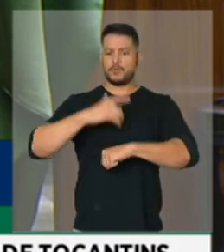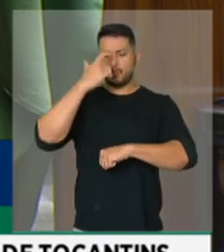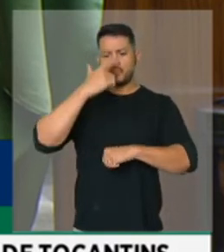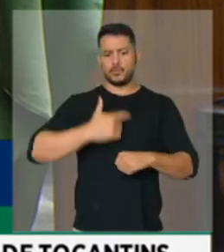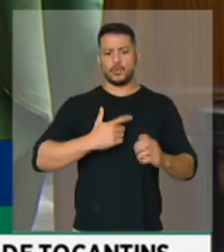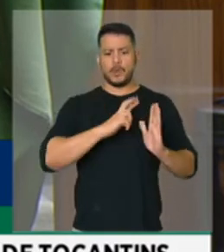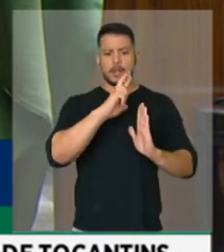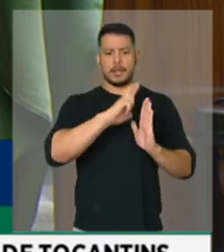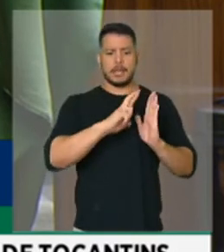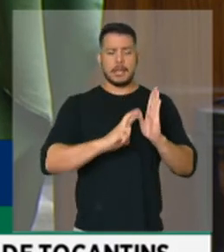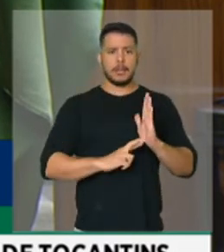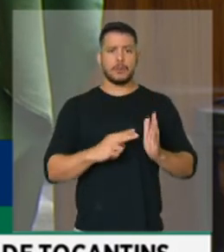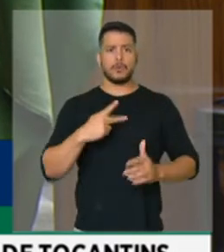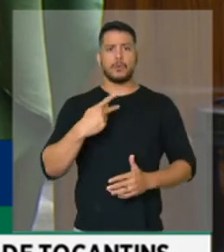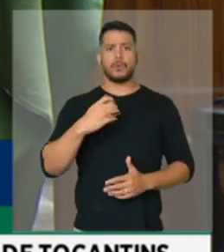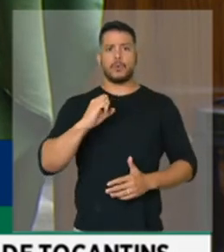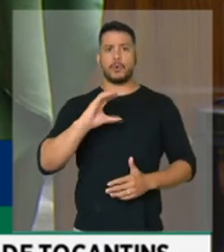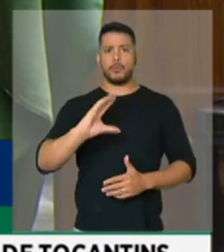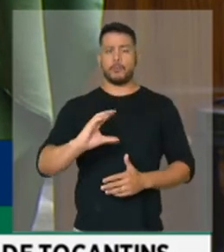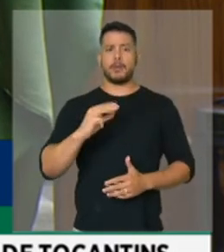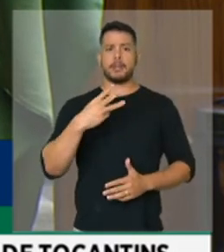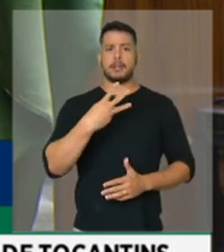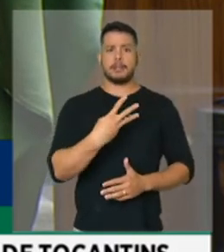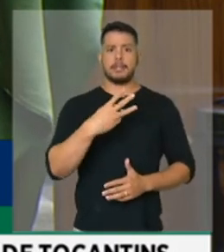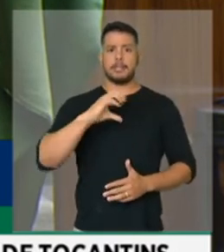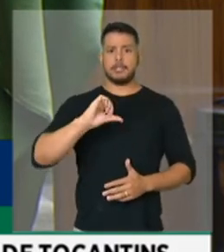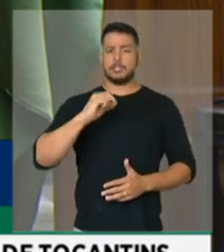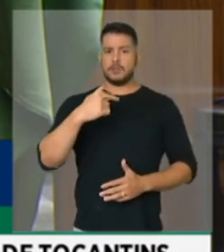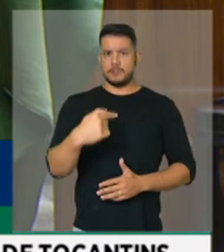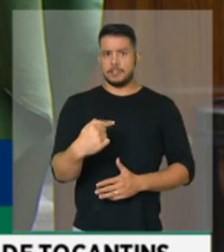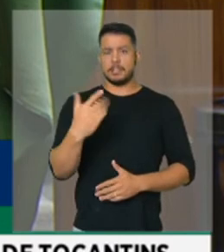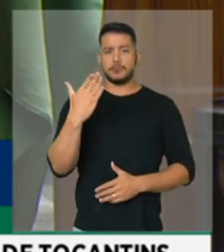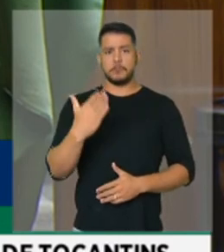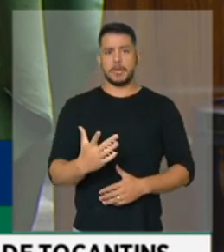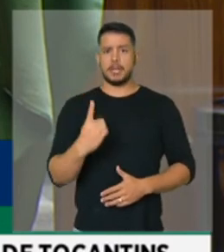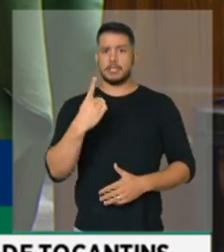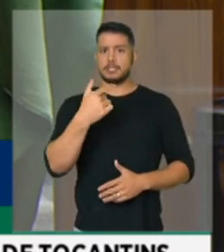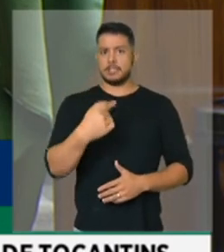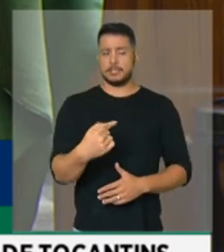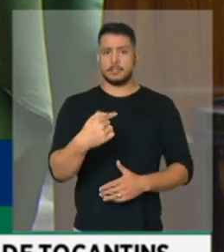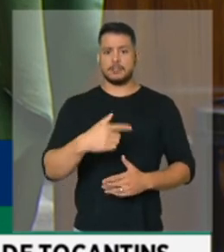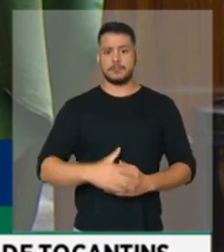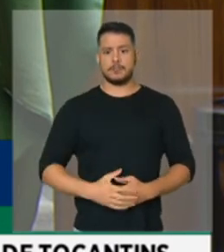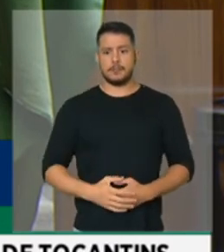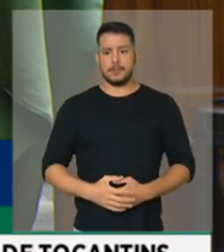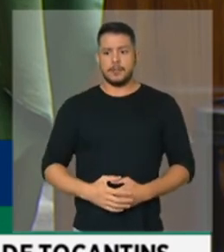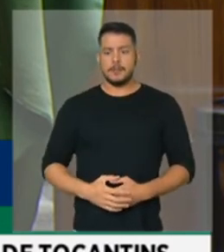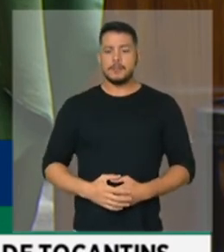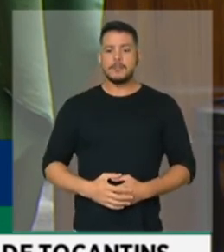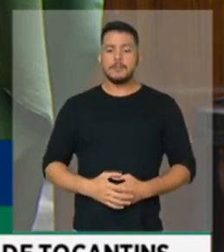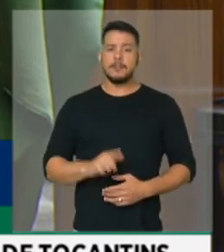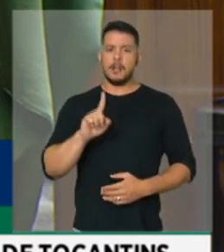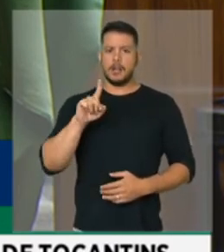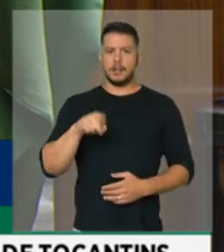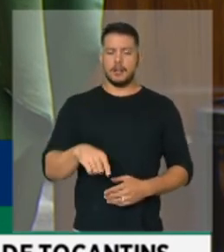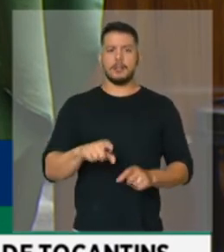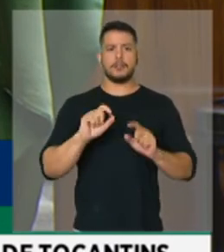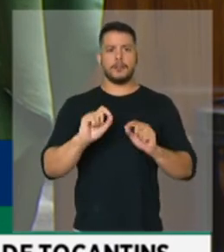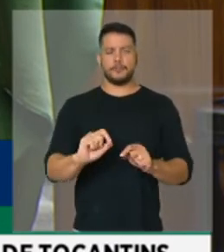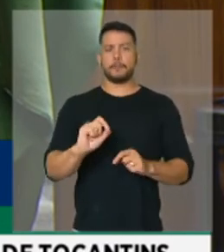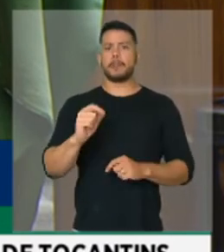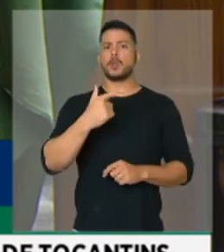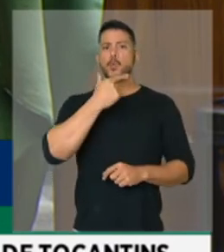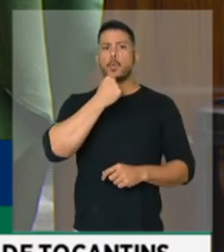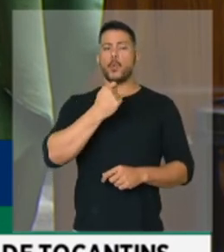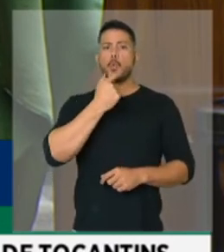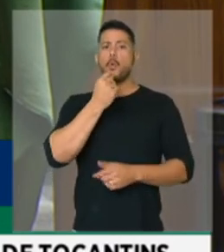de 2017, a PEC dos pioneiros, mas poderia falar aqui a PEC do Nélio Brito, a PEC de tantos homens